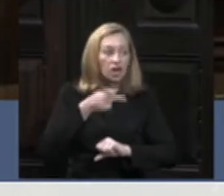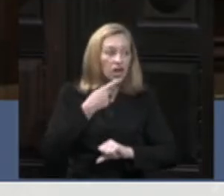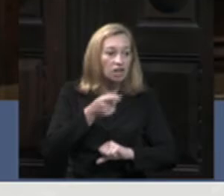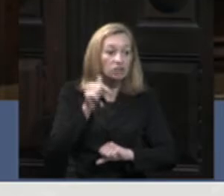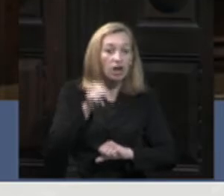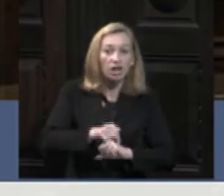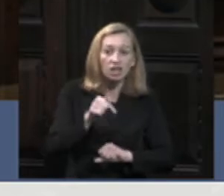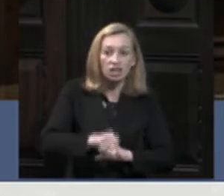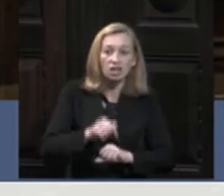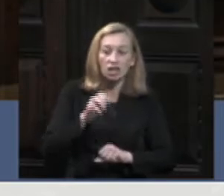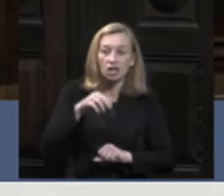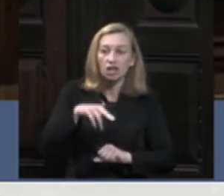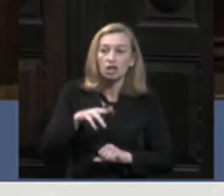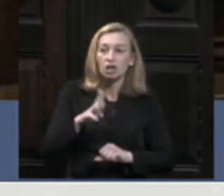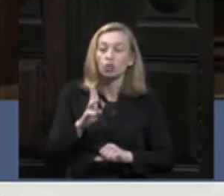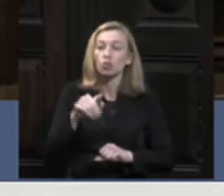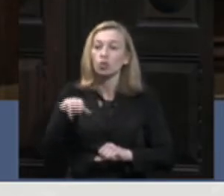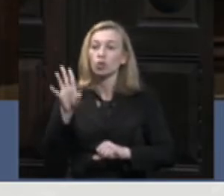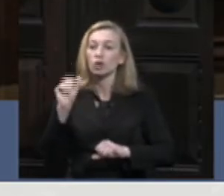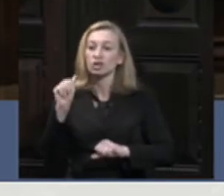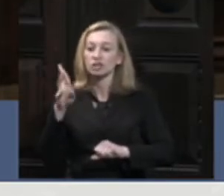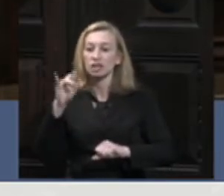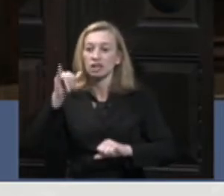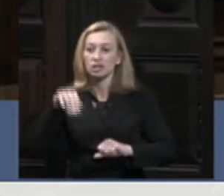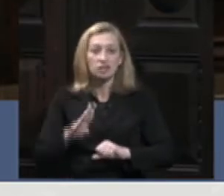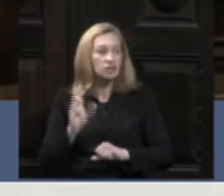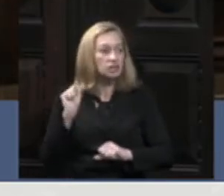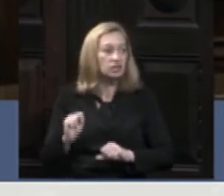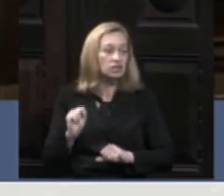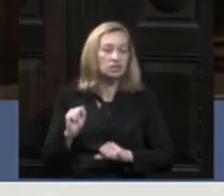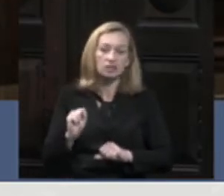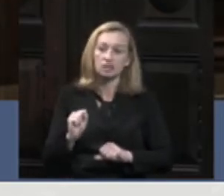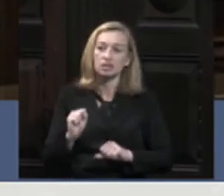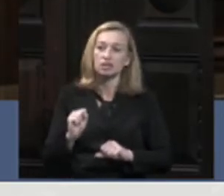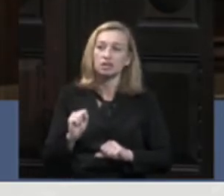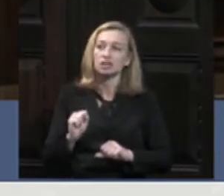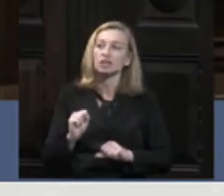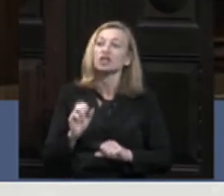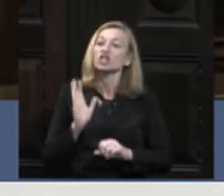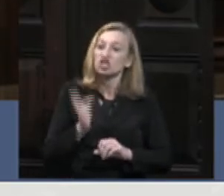urnas eletrônicas, já preparando